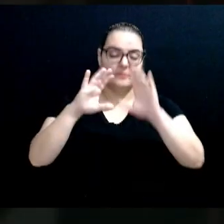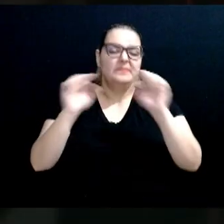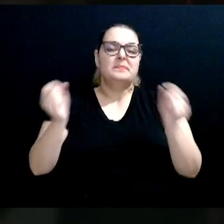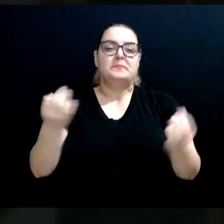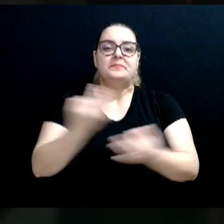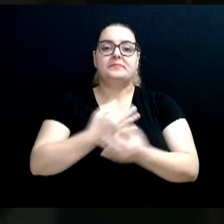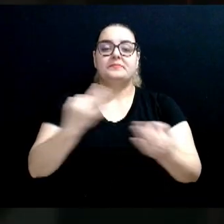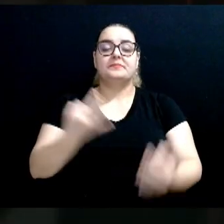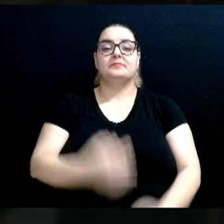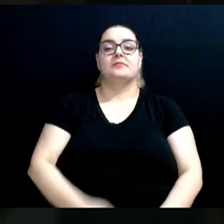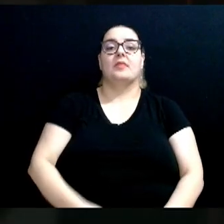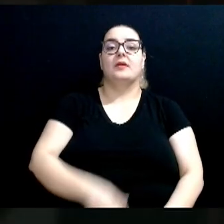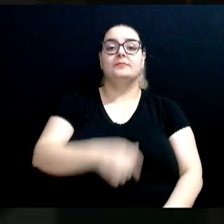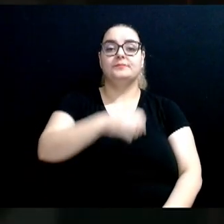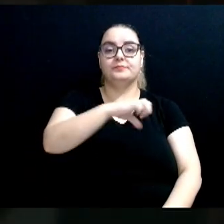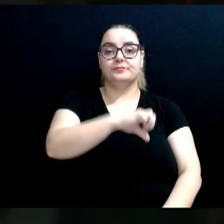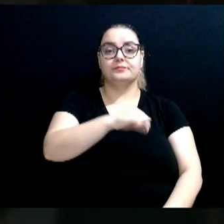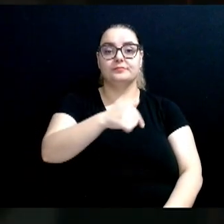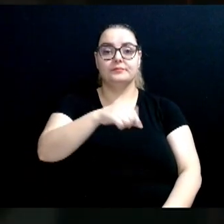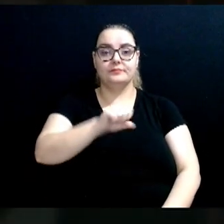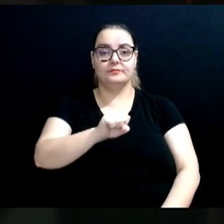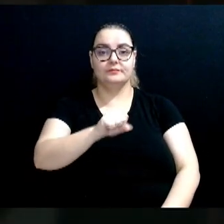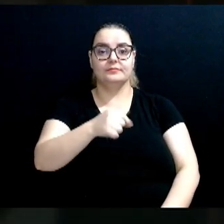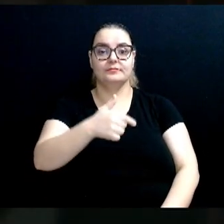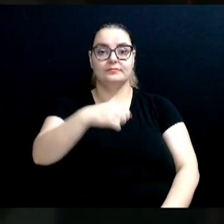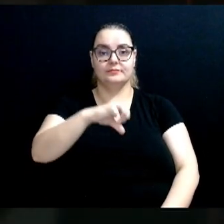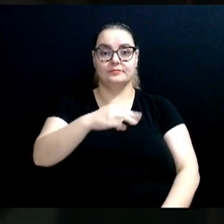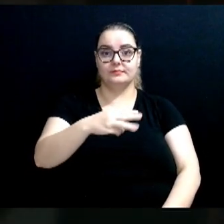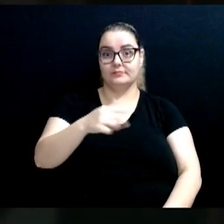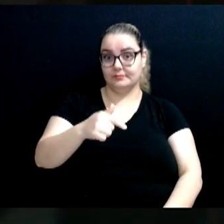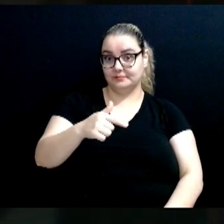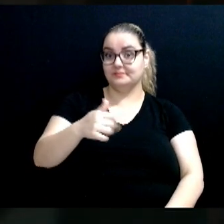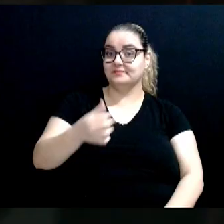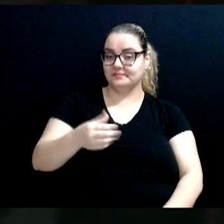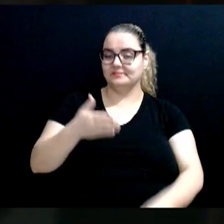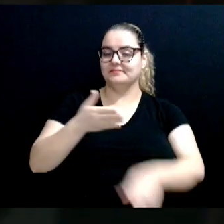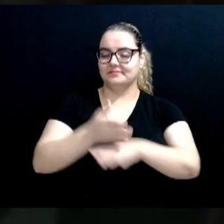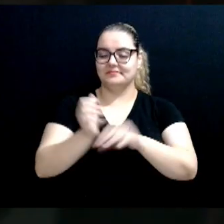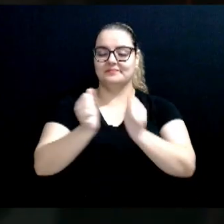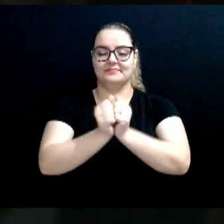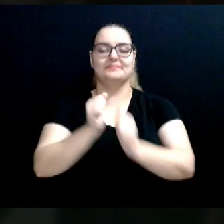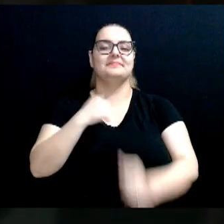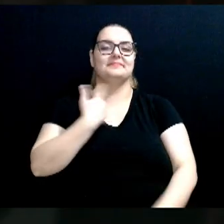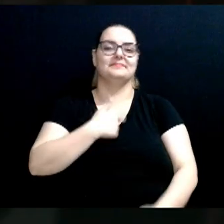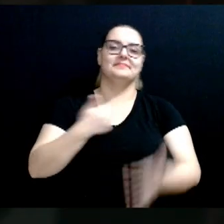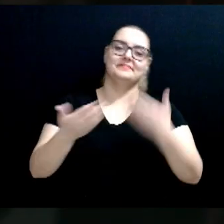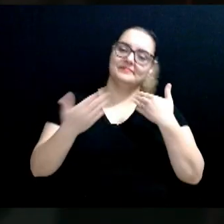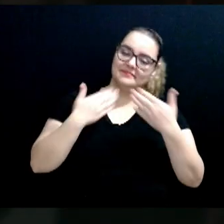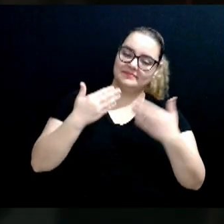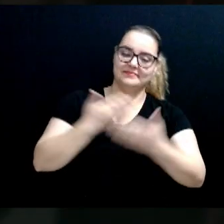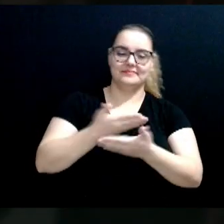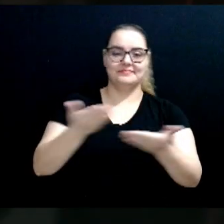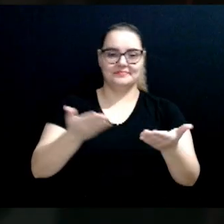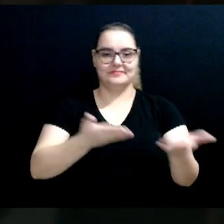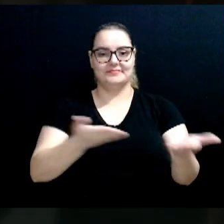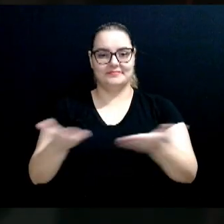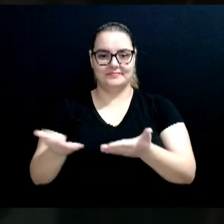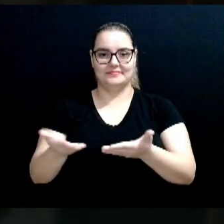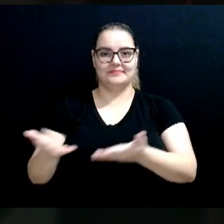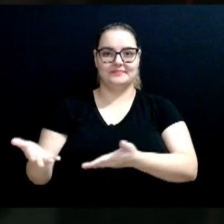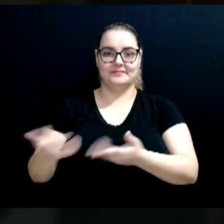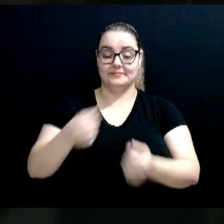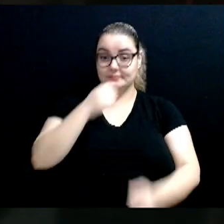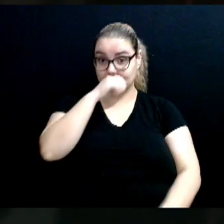19-9782-93776, bora que bora participar com a gente e daqui a pouquinho a gente começa a interagir com você e também, claro, apresentar as nossas convidadas. Mas